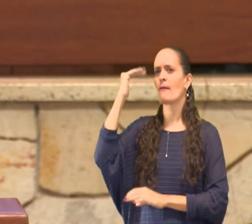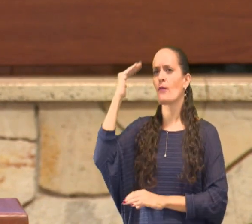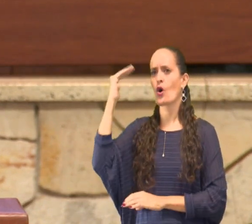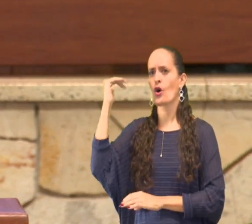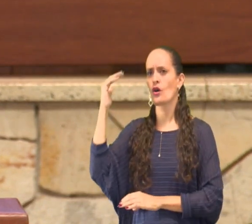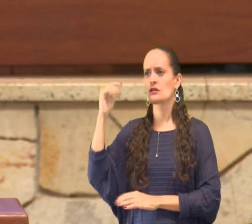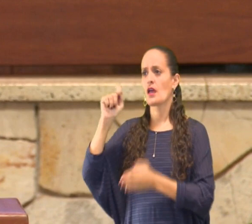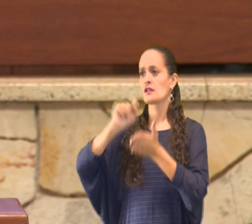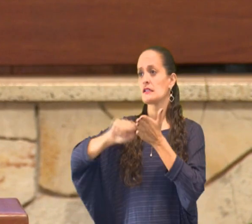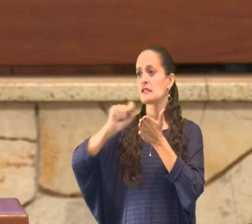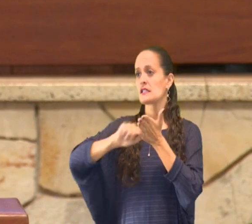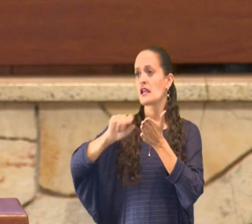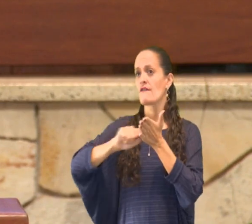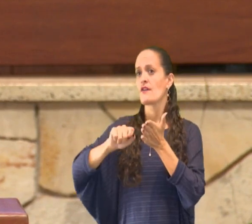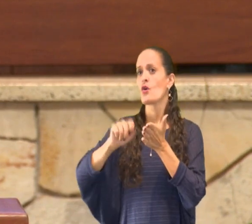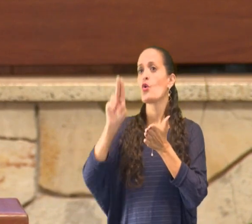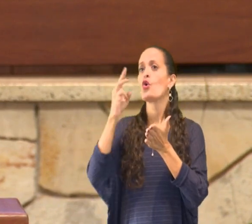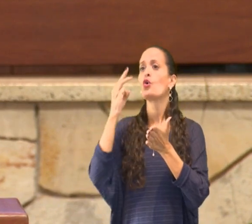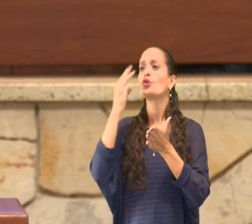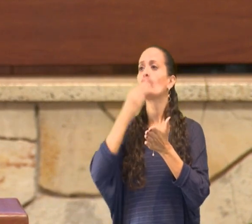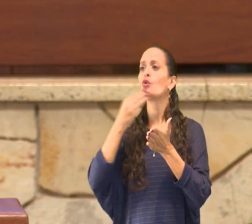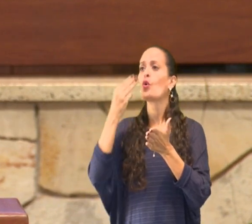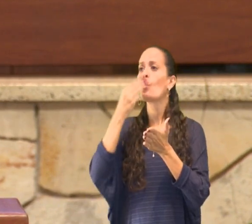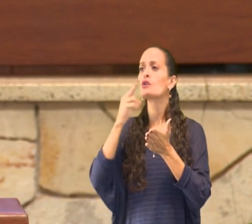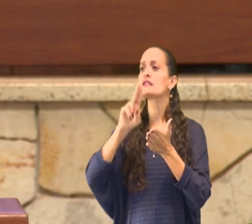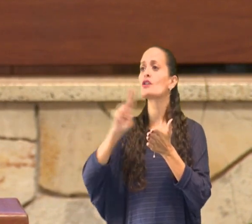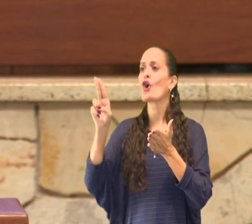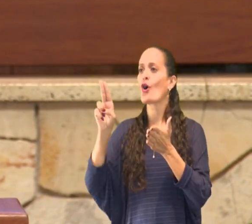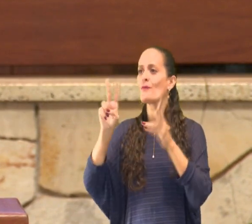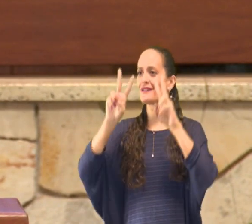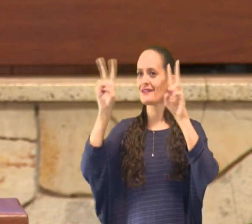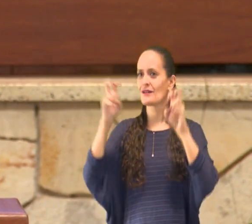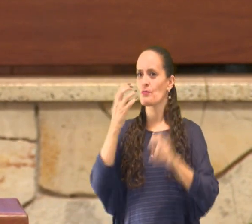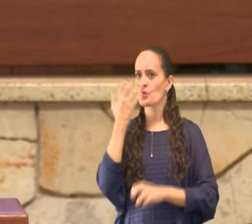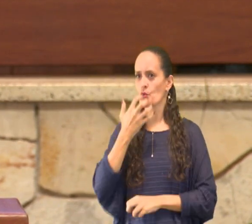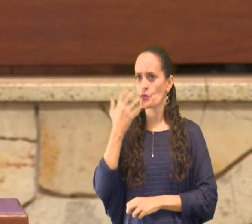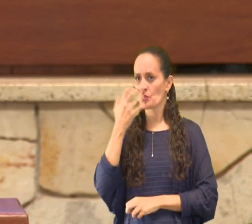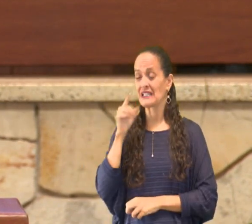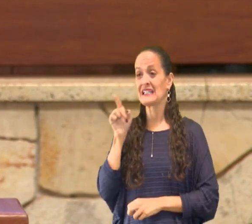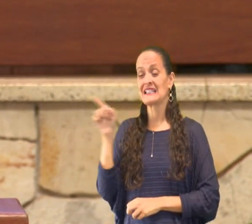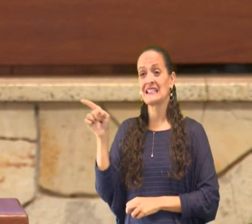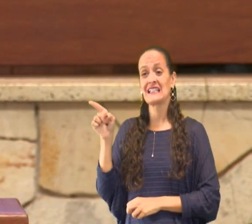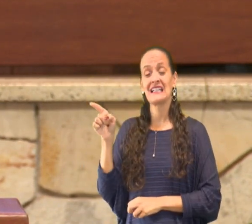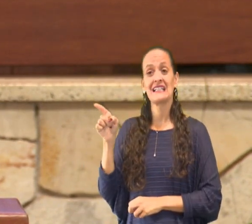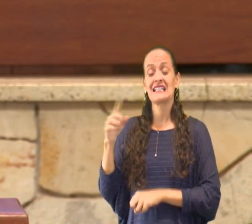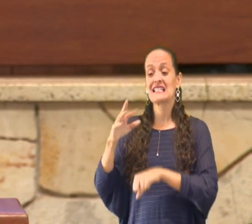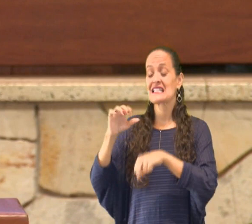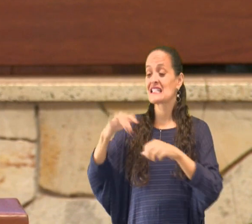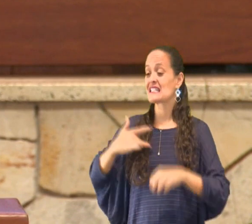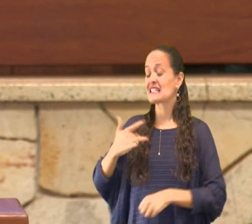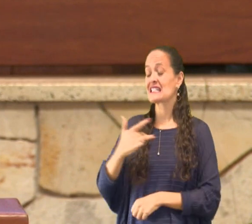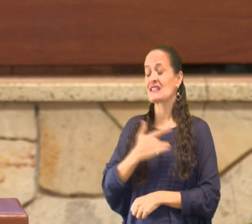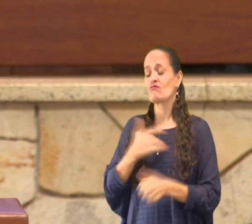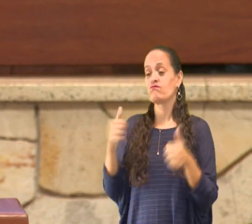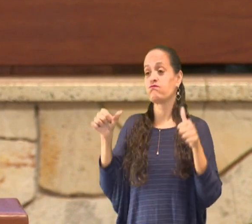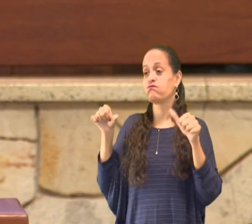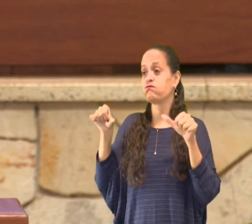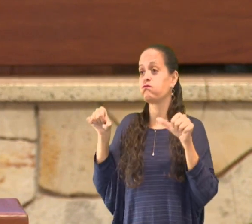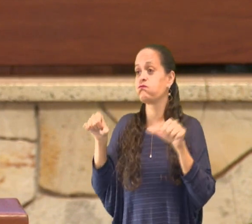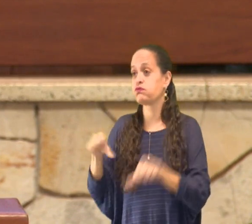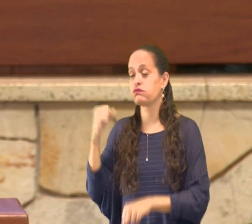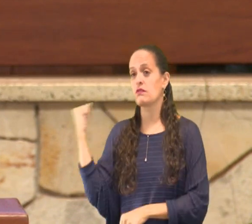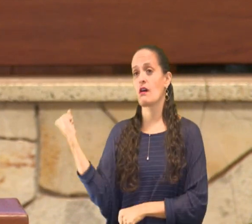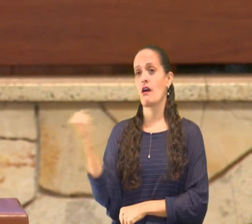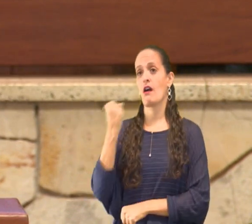Nome, e ela está numa batalha contra uma enfermidade gravíssima. Nós gostaríamos, portanto,